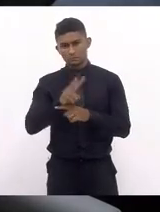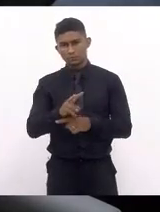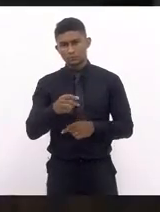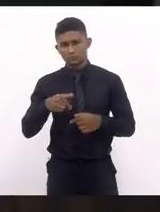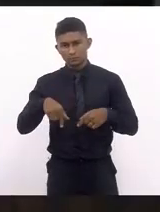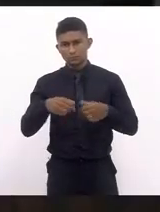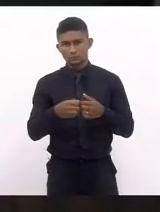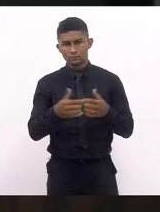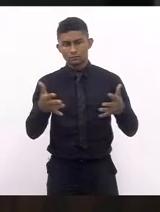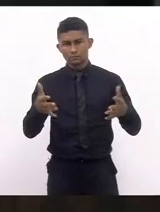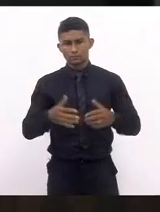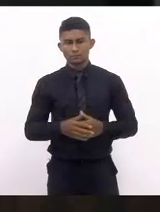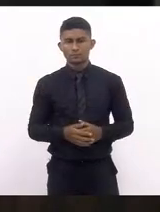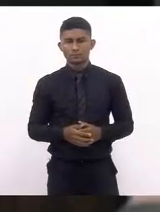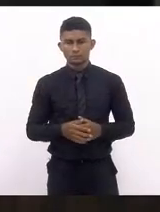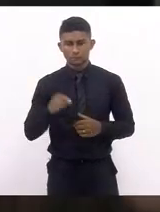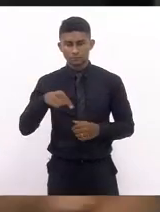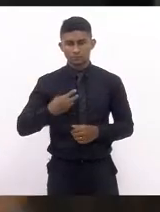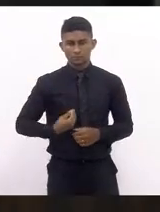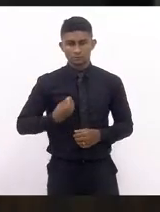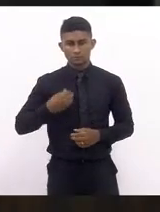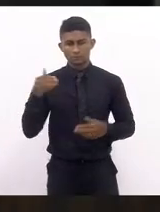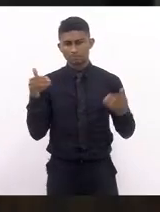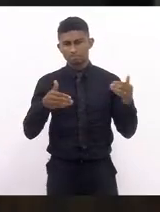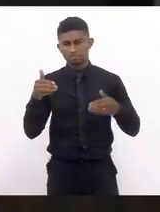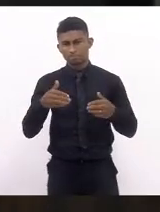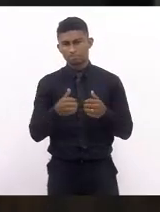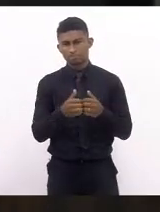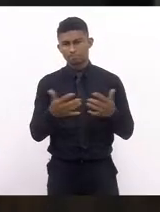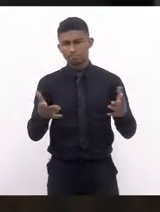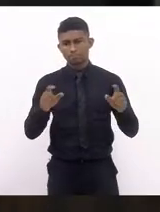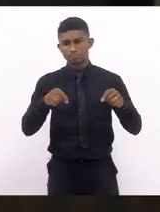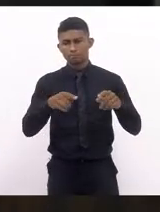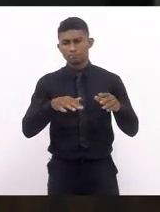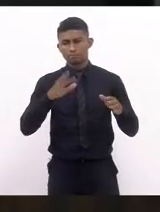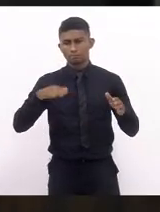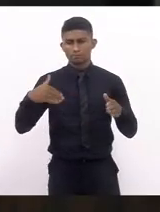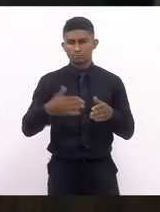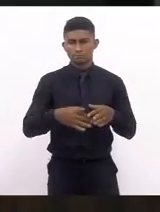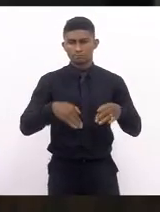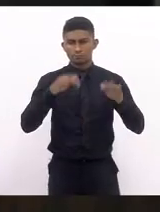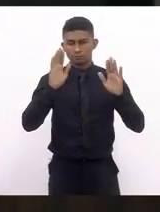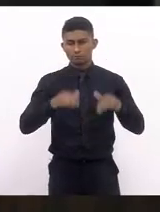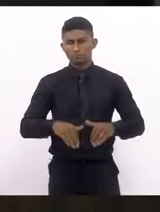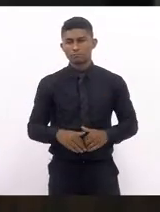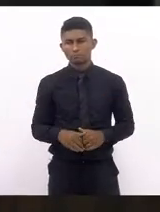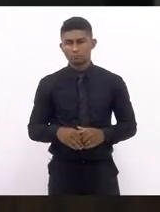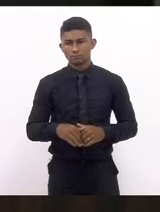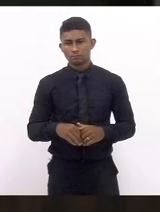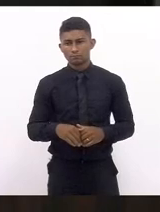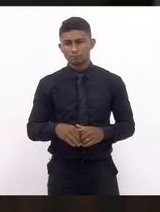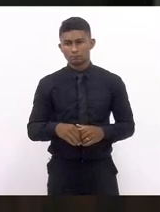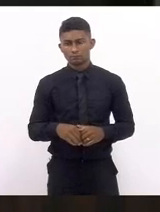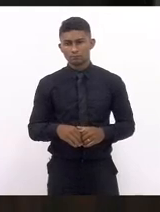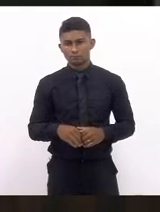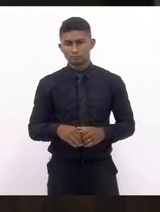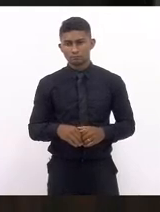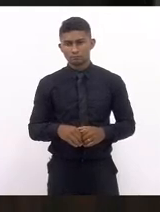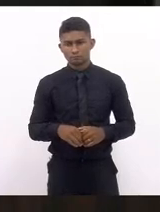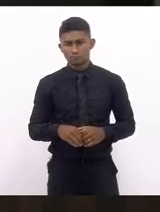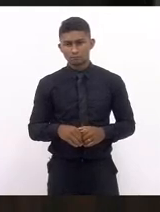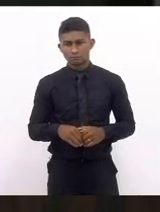Deus ele se anos nossos trabalhos à venda no meu Legal está aberta a sessão solene encerramento da terceira legislatura da 12ª